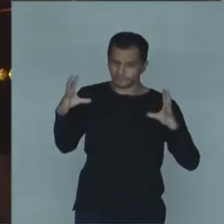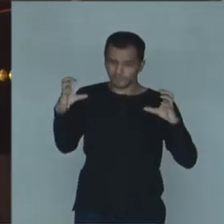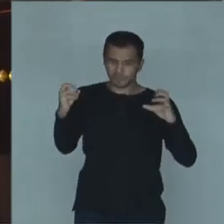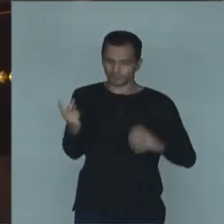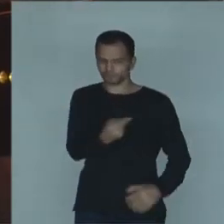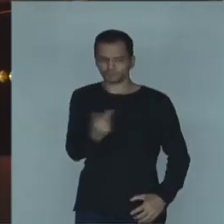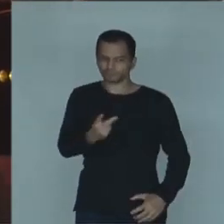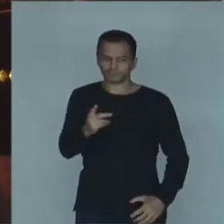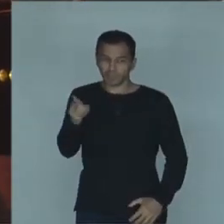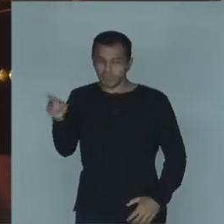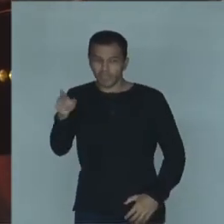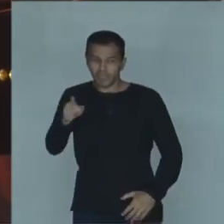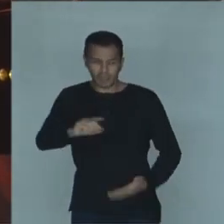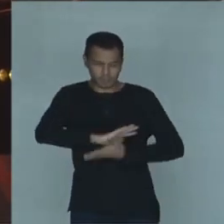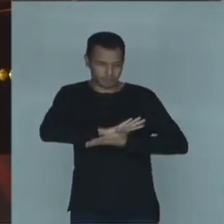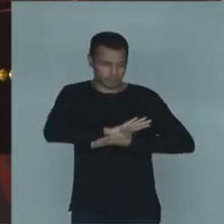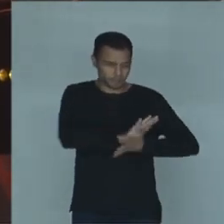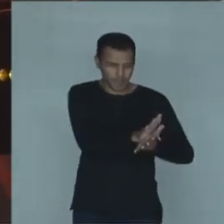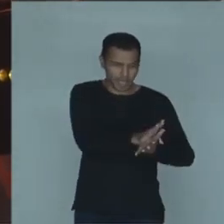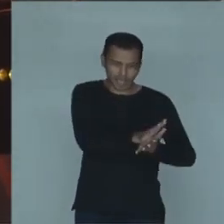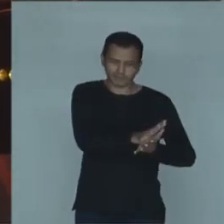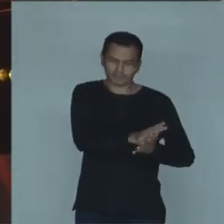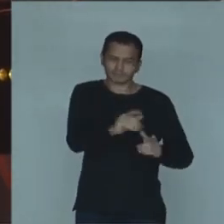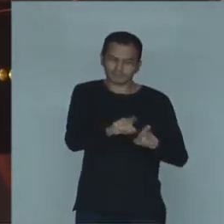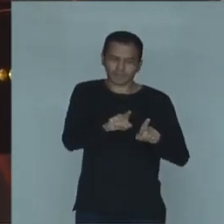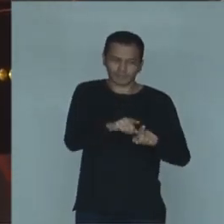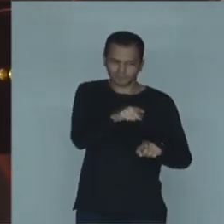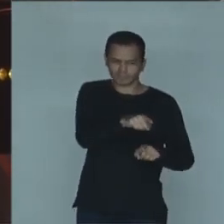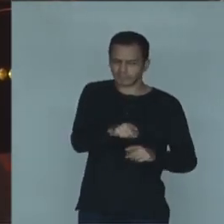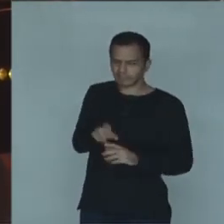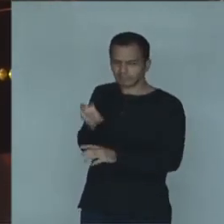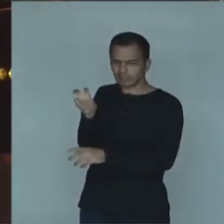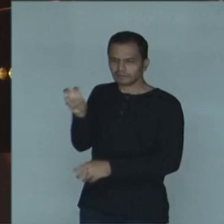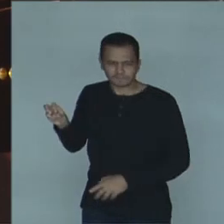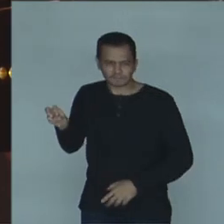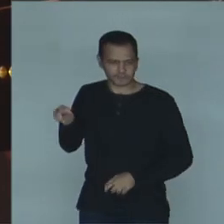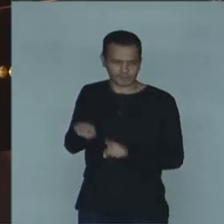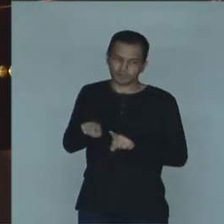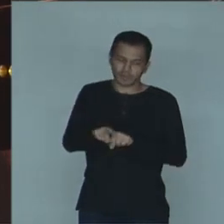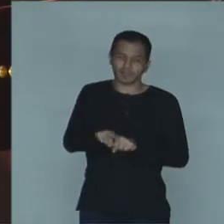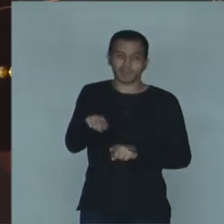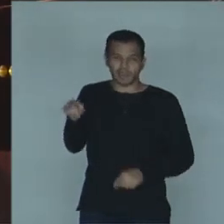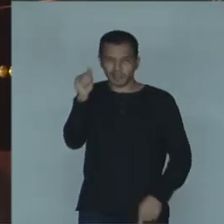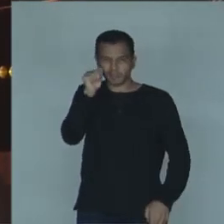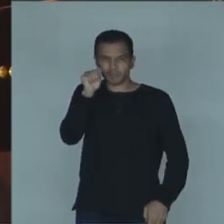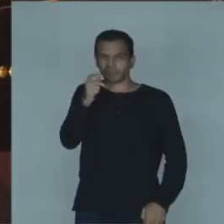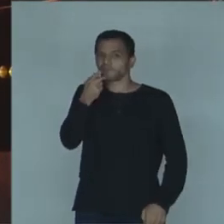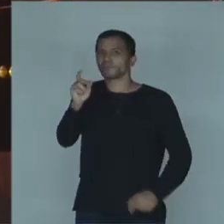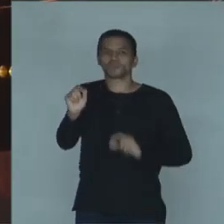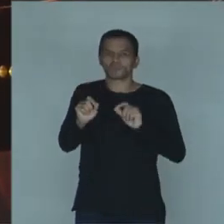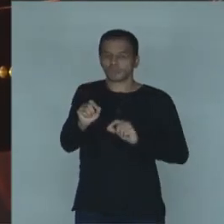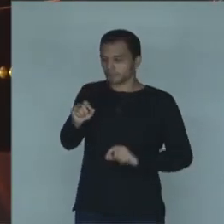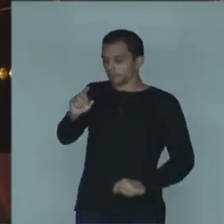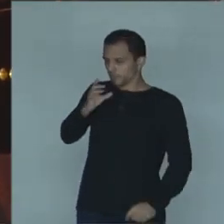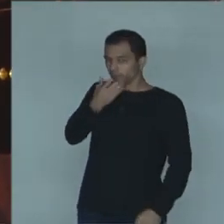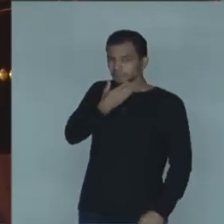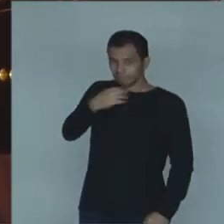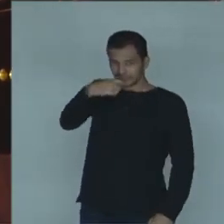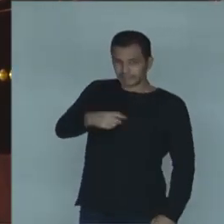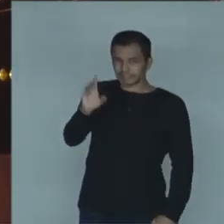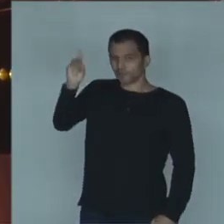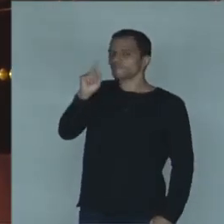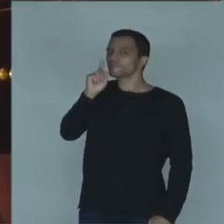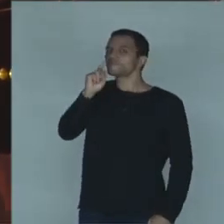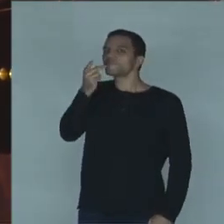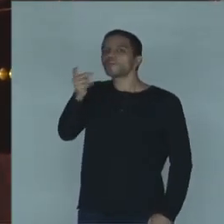e você lhe ferira o calcanhar a mulher a mulher ele declarou multiplicarei grandemente